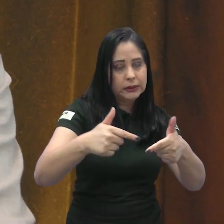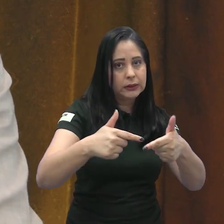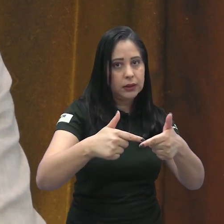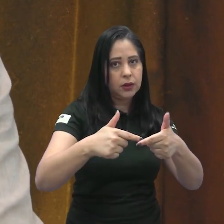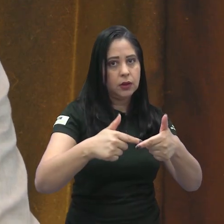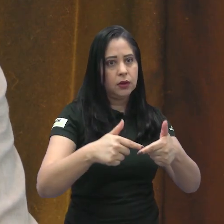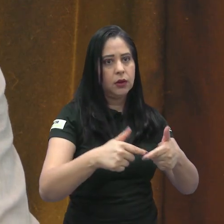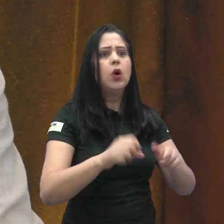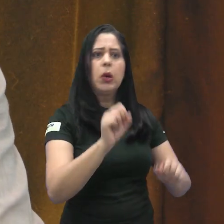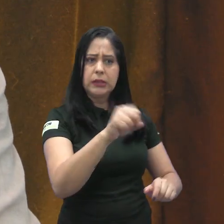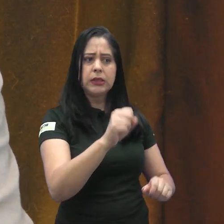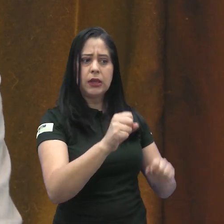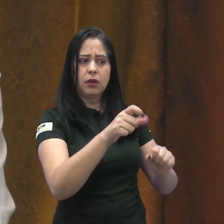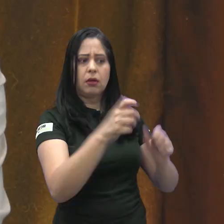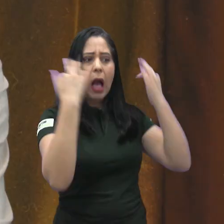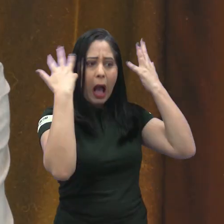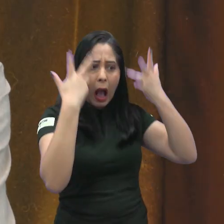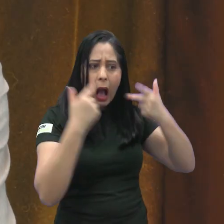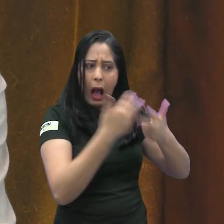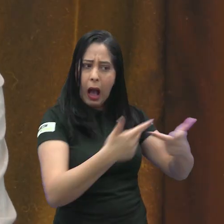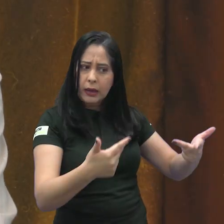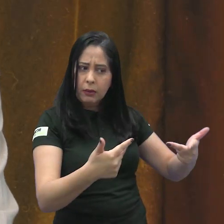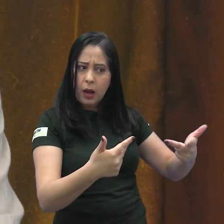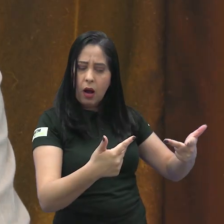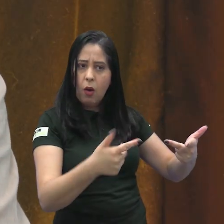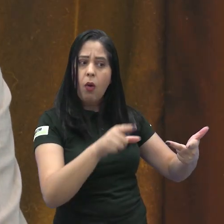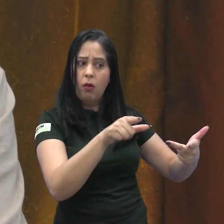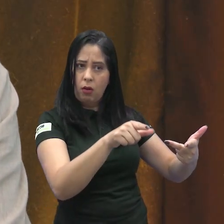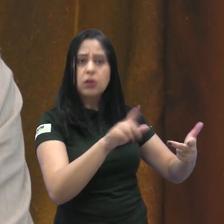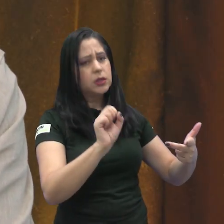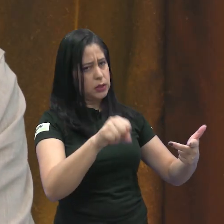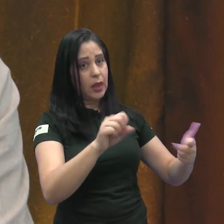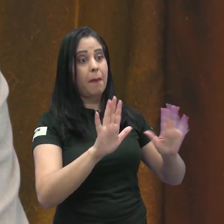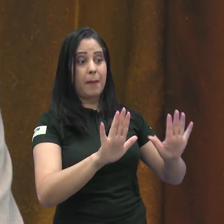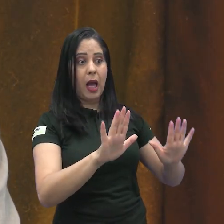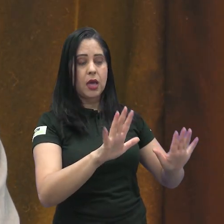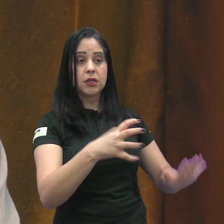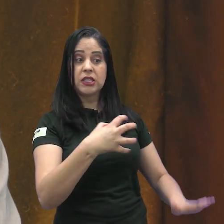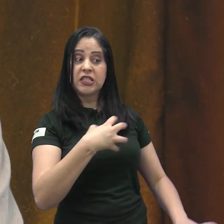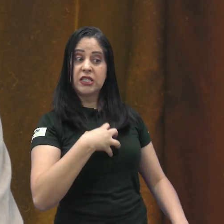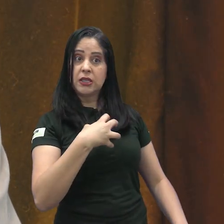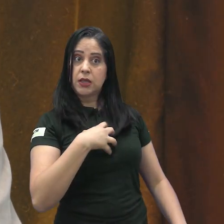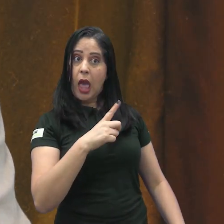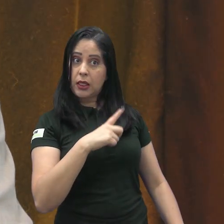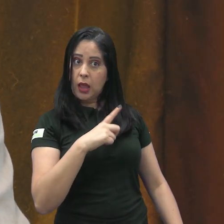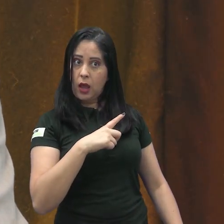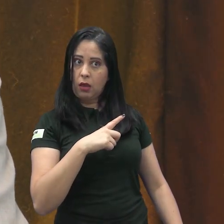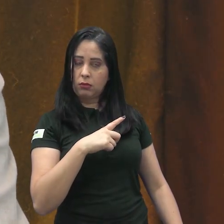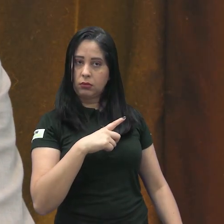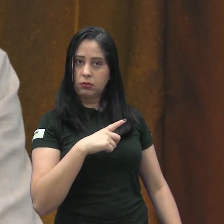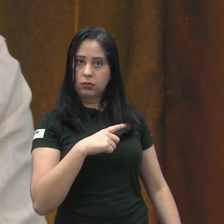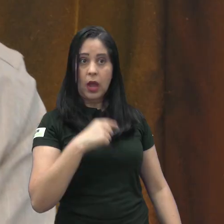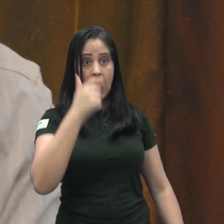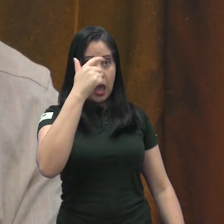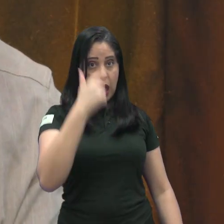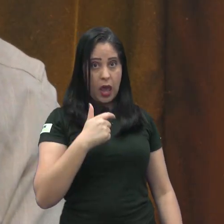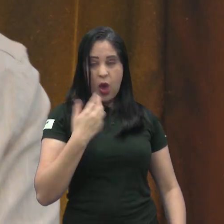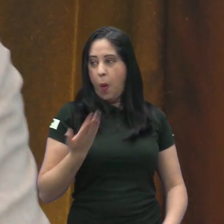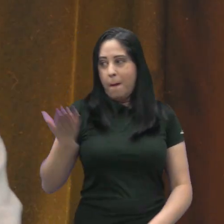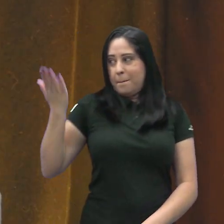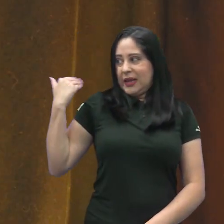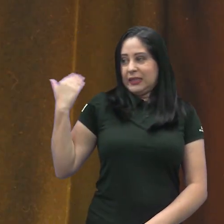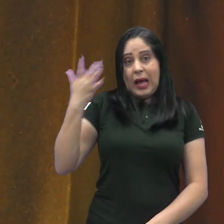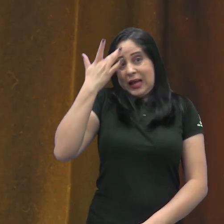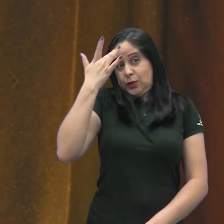animal era animal. Sim, animal pode ser animal, mas animal tem sentimento. Isso aí eu vim aprender depois,